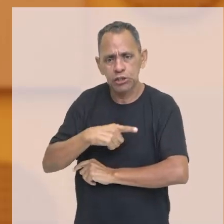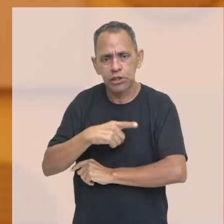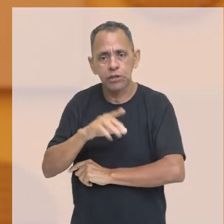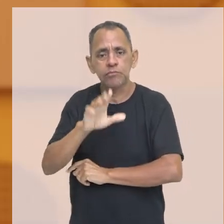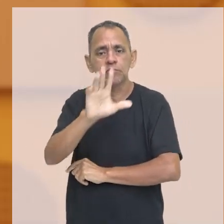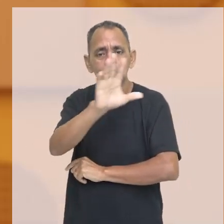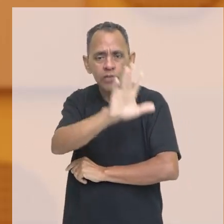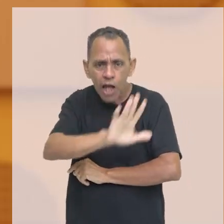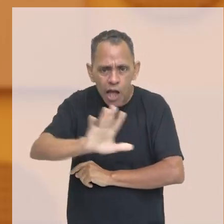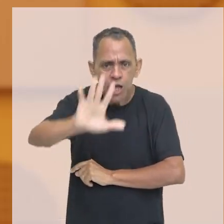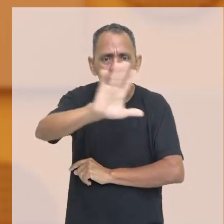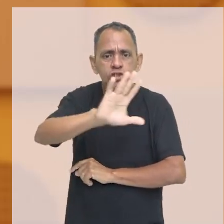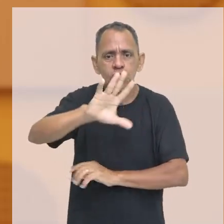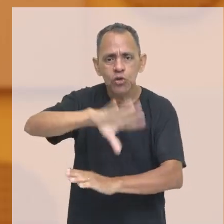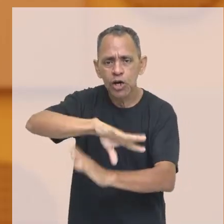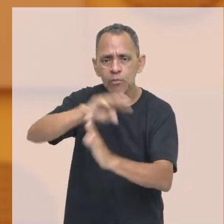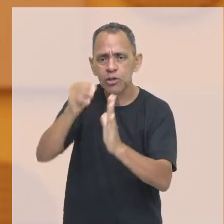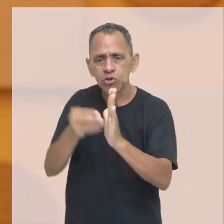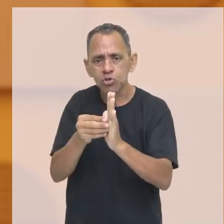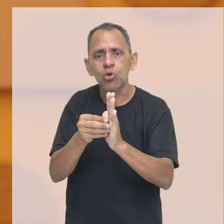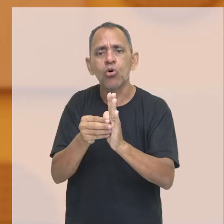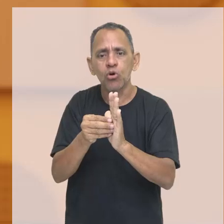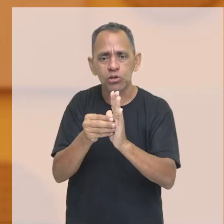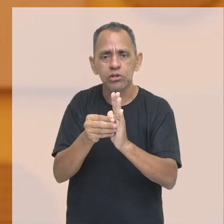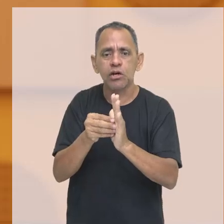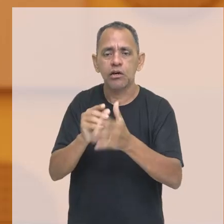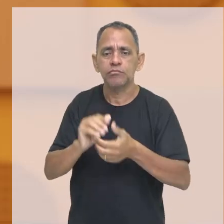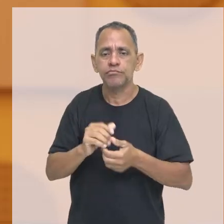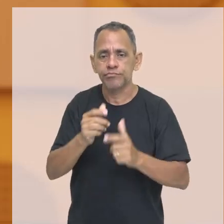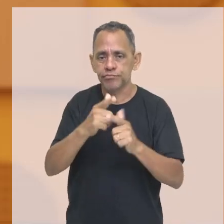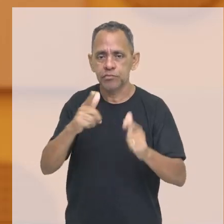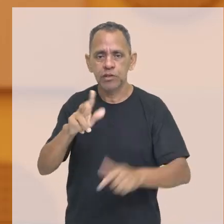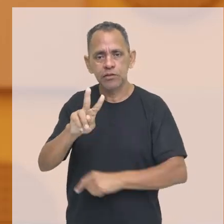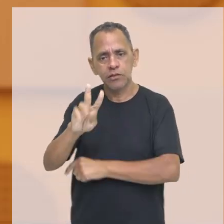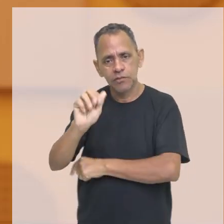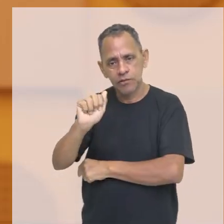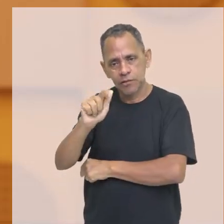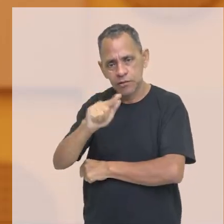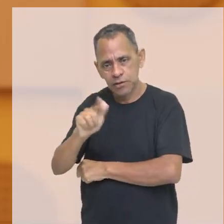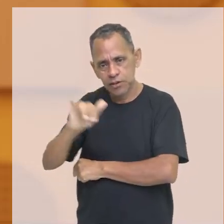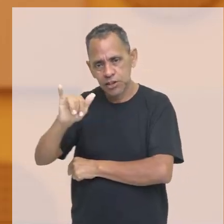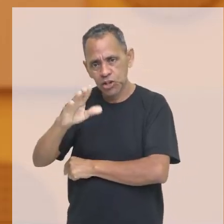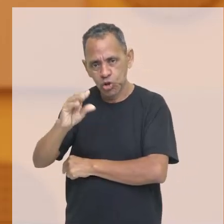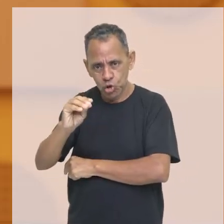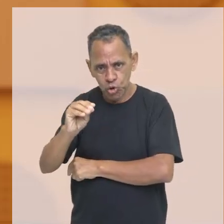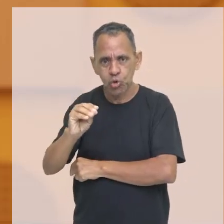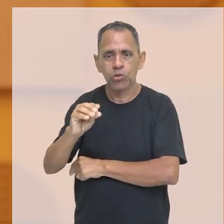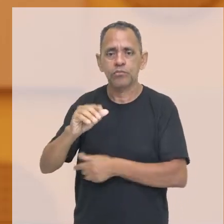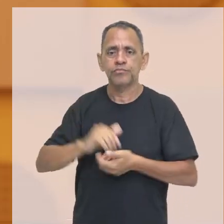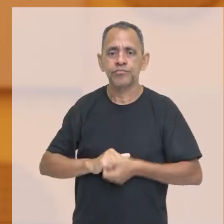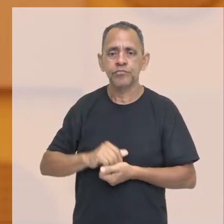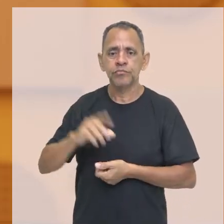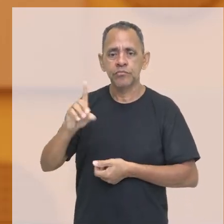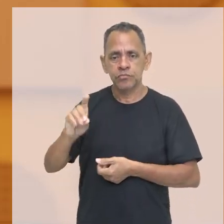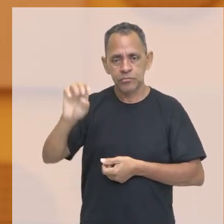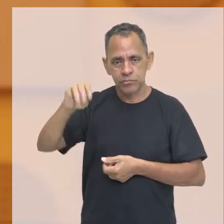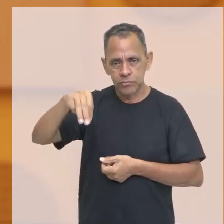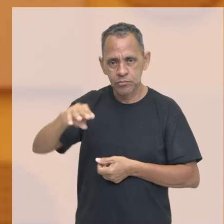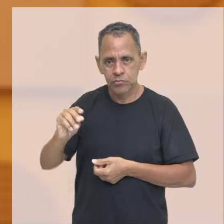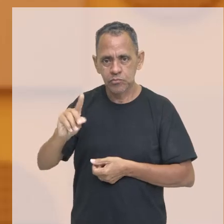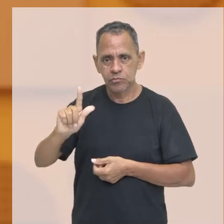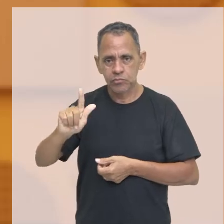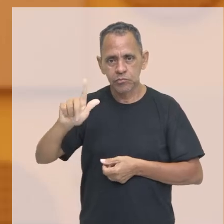região Amazônia de um grande vazio demográfico. Mas essa visão, mais uma vez, era uma